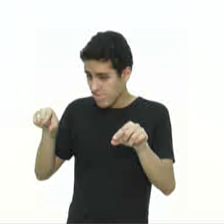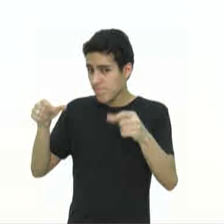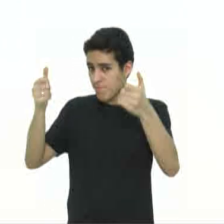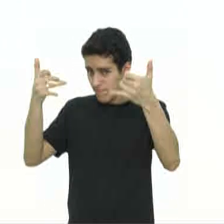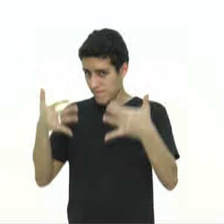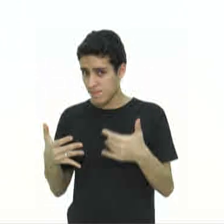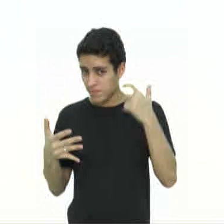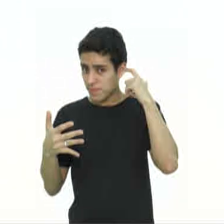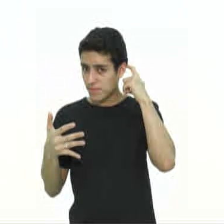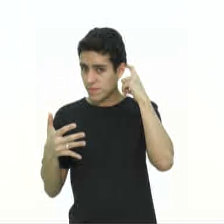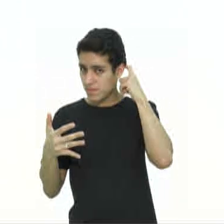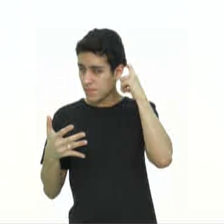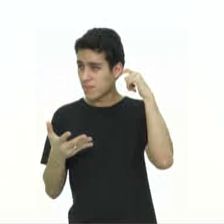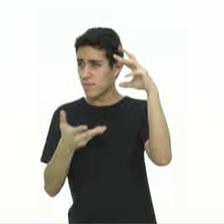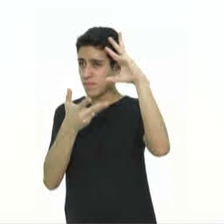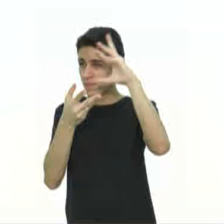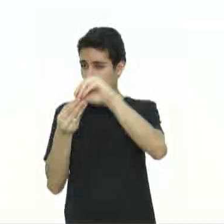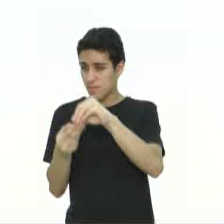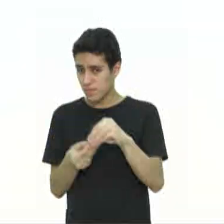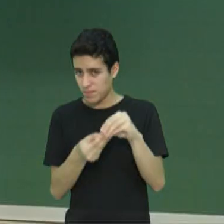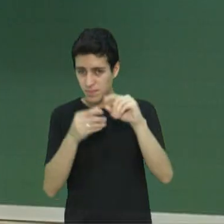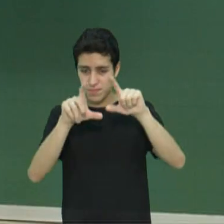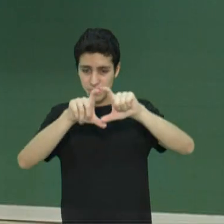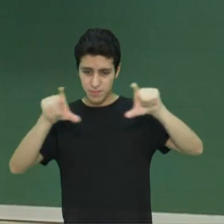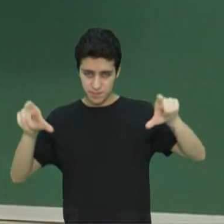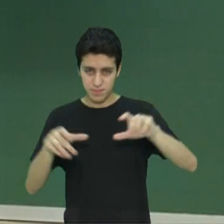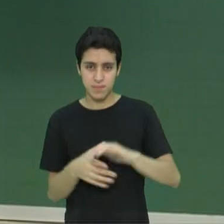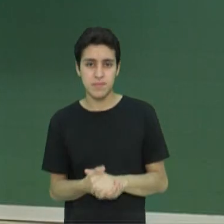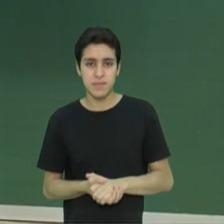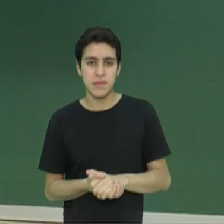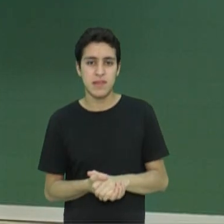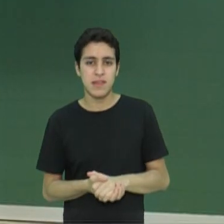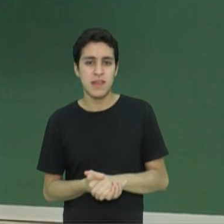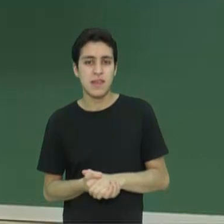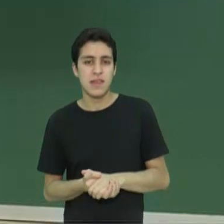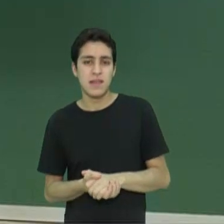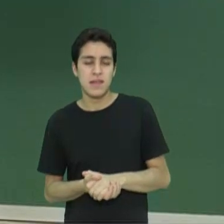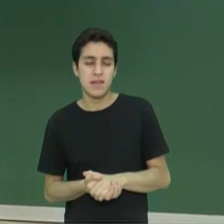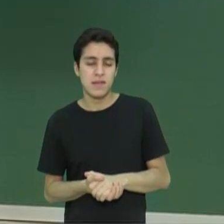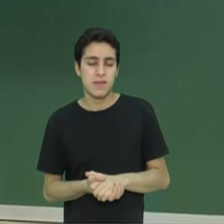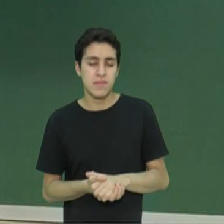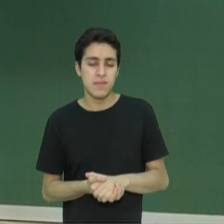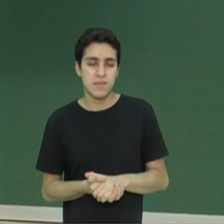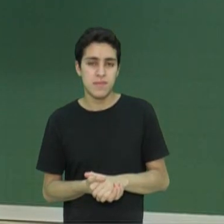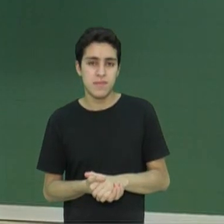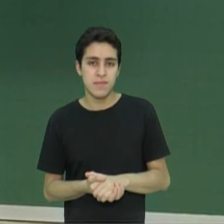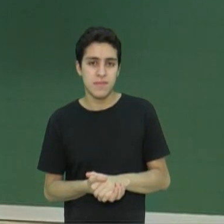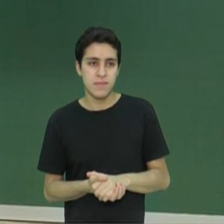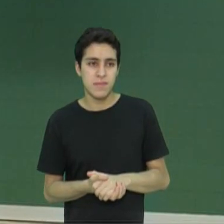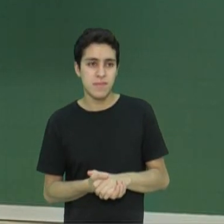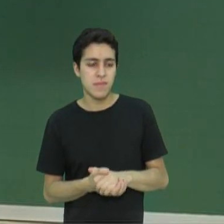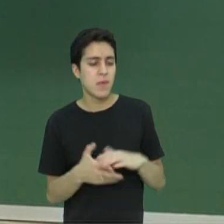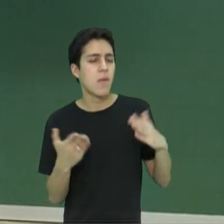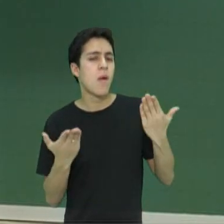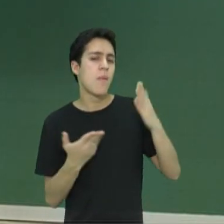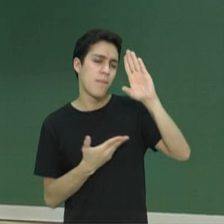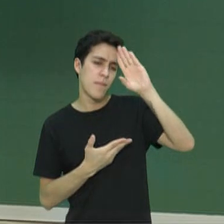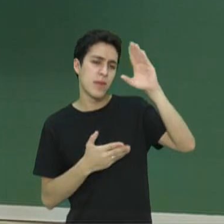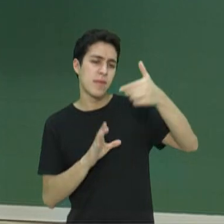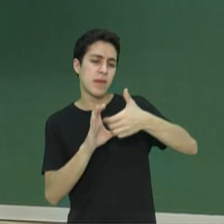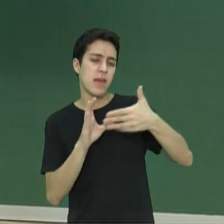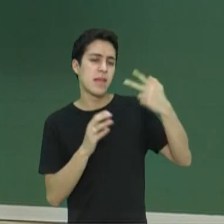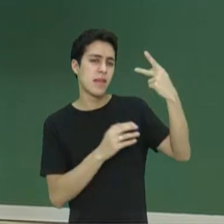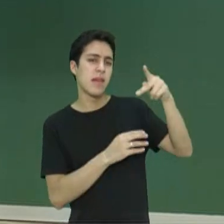ou seja, interprete isso aqui, a questão está dizendo, o comando está dizendo, interprete o que está aqui, uma das principais características